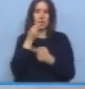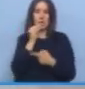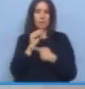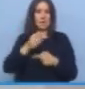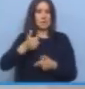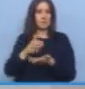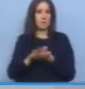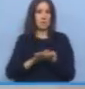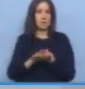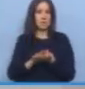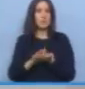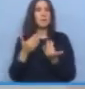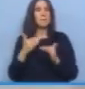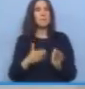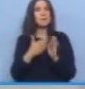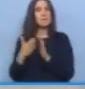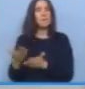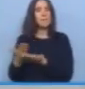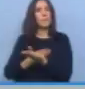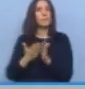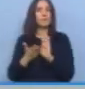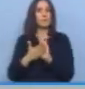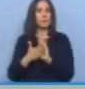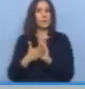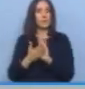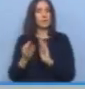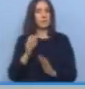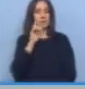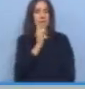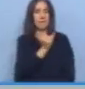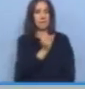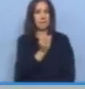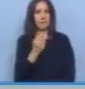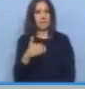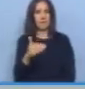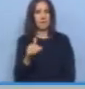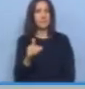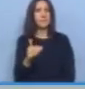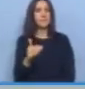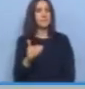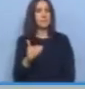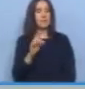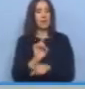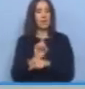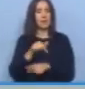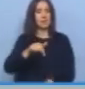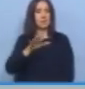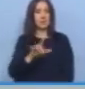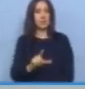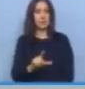base, mas também o pão como testemunho. E por isso, no dia 20, vamos fazer aqui em